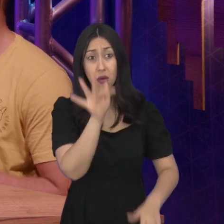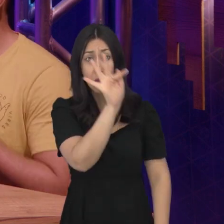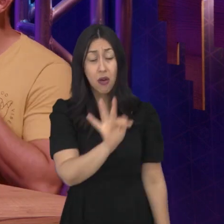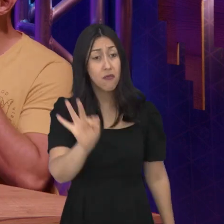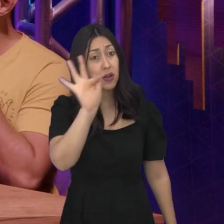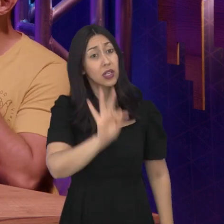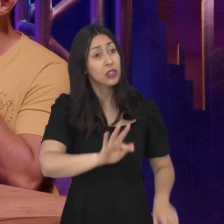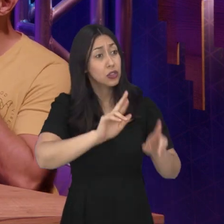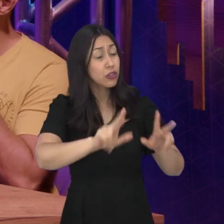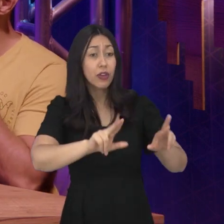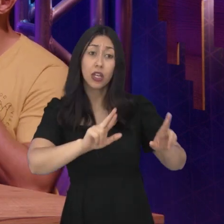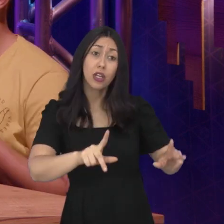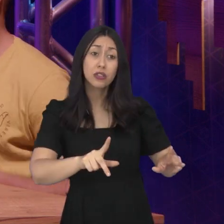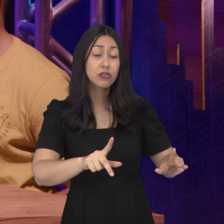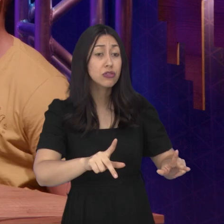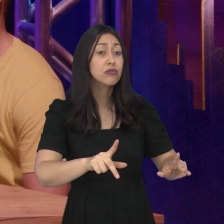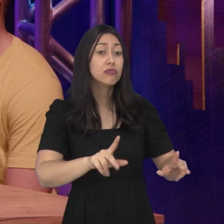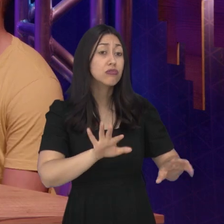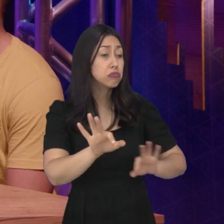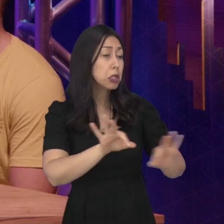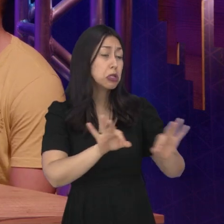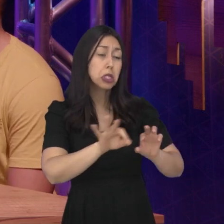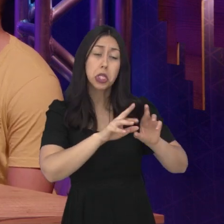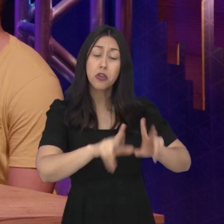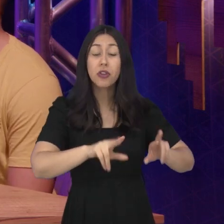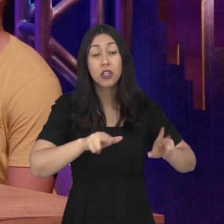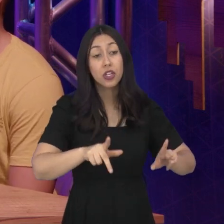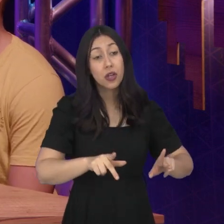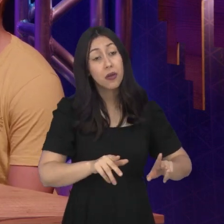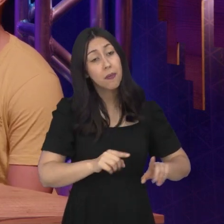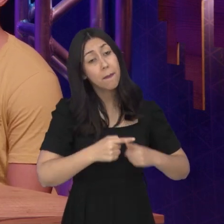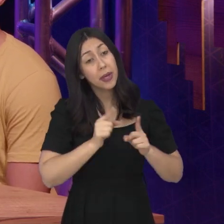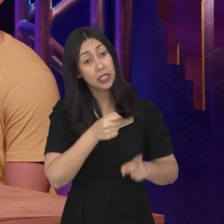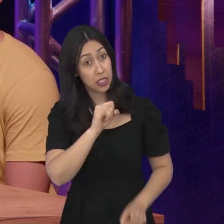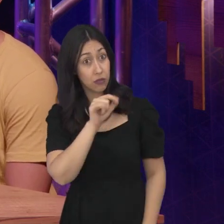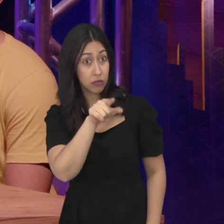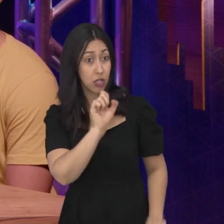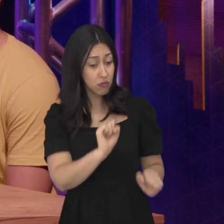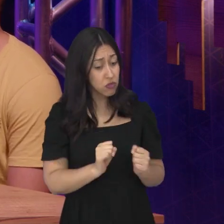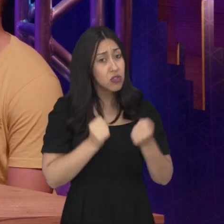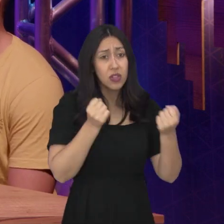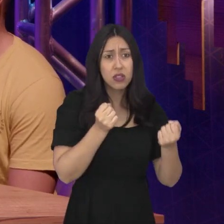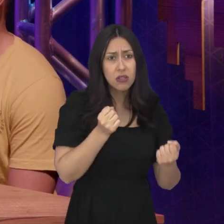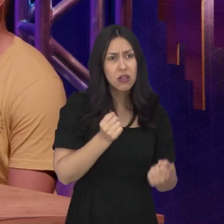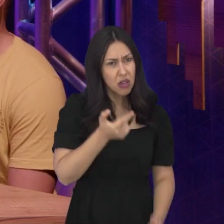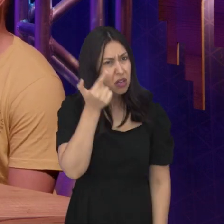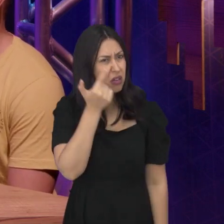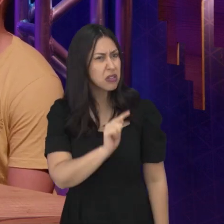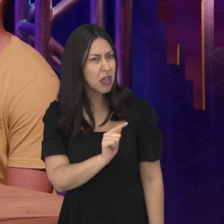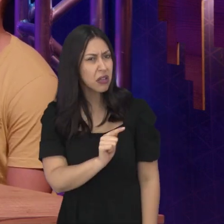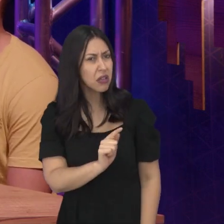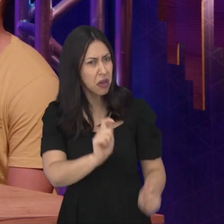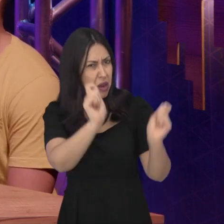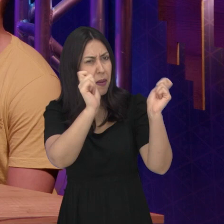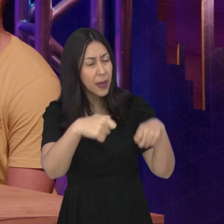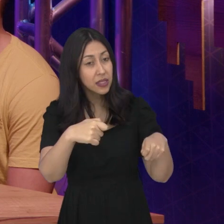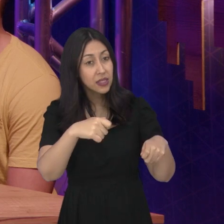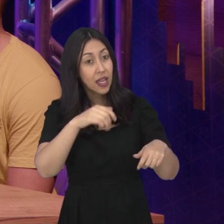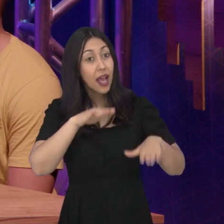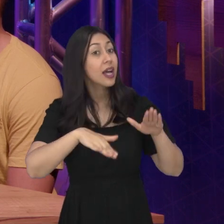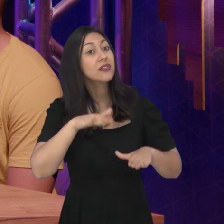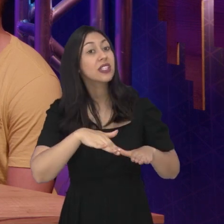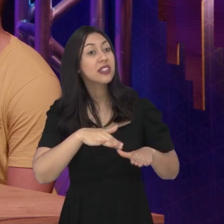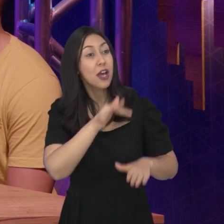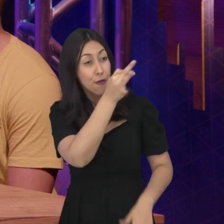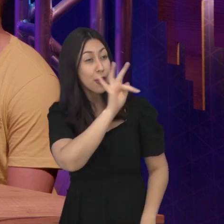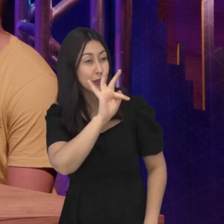Pode ser que você não tenha passado na universidade dos seus sonhos, mas eu tenho certeza que se você se esforça bastante, você consegue. E muitas vezes você passa no lugar que você